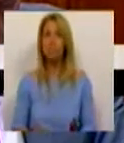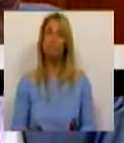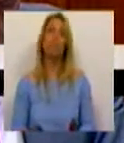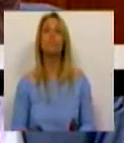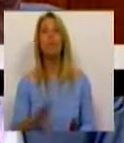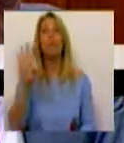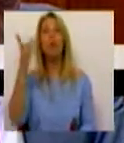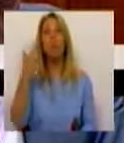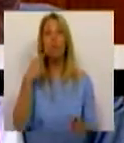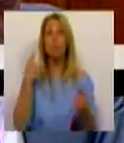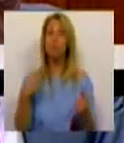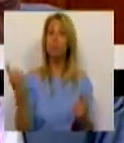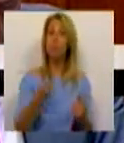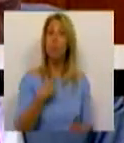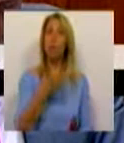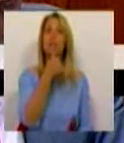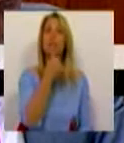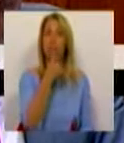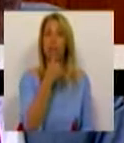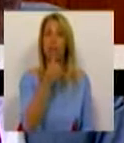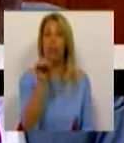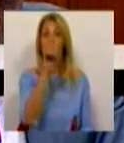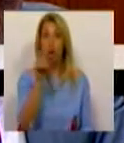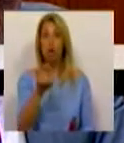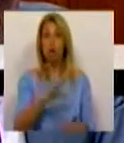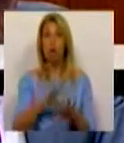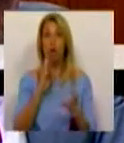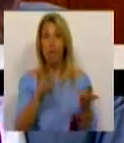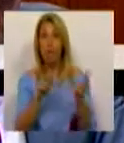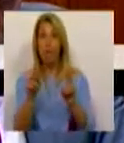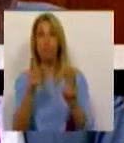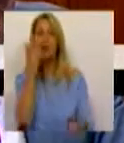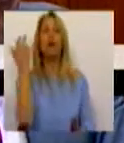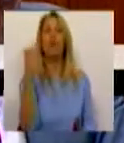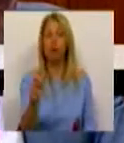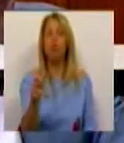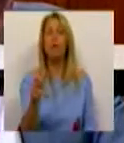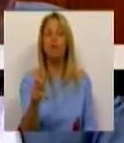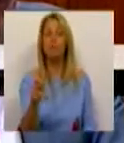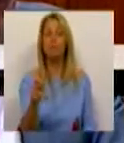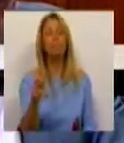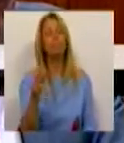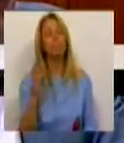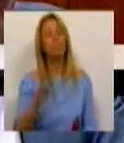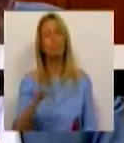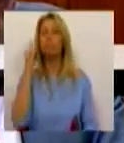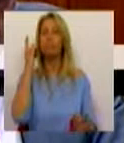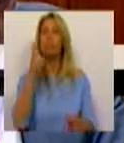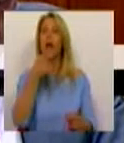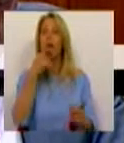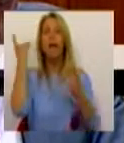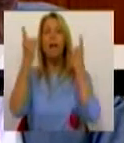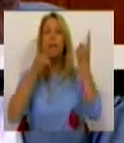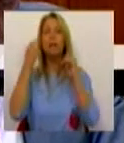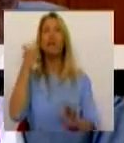Quando tivermos a decidir as questões das reformas, teremos em conta o futuro do sistema de